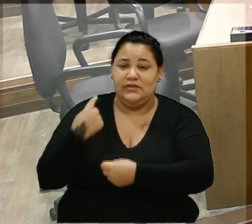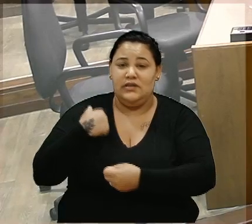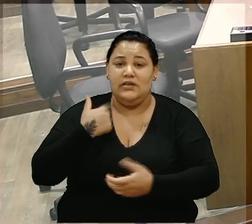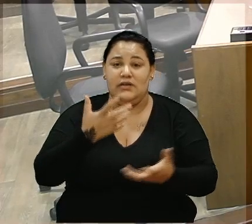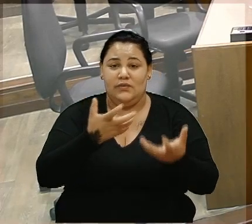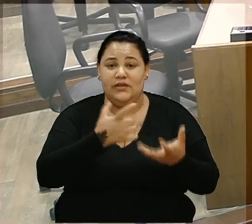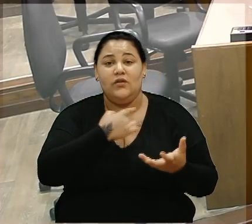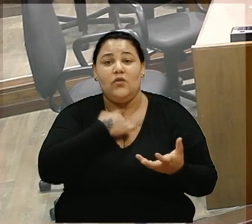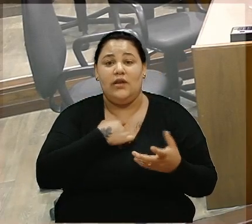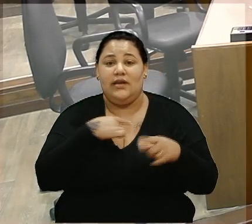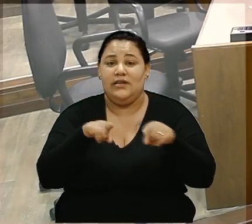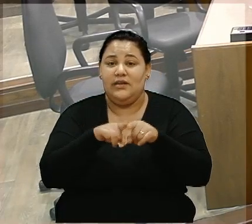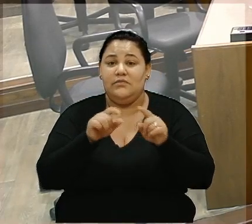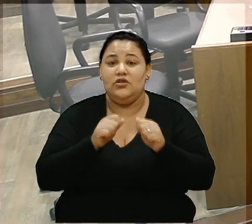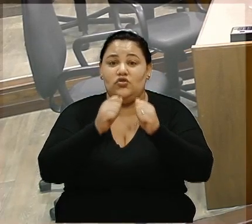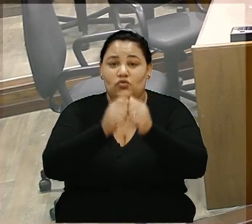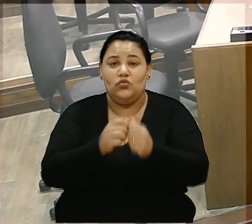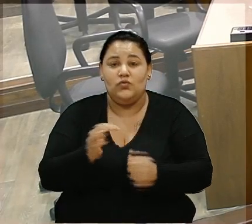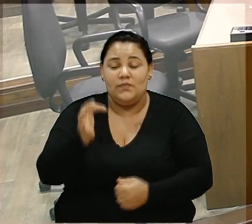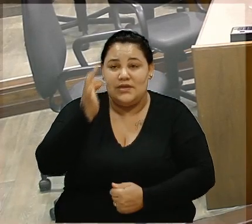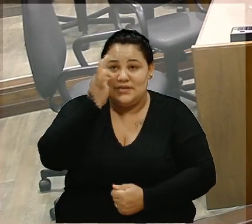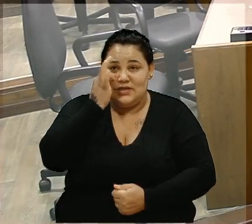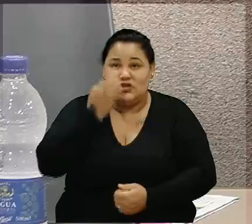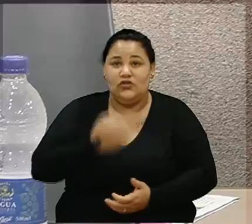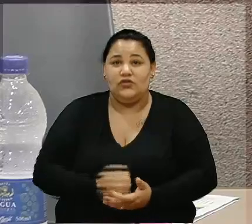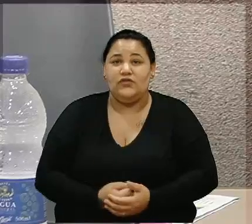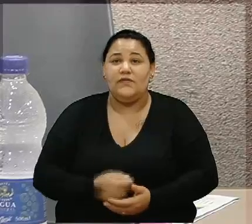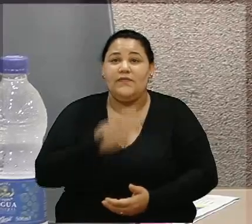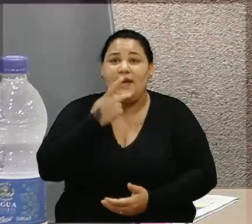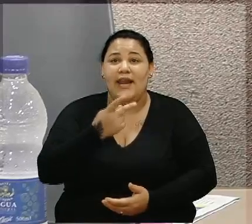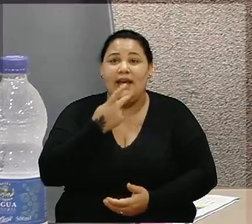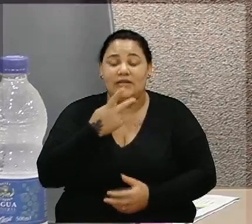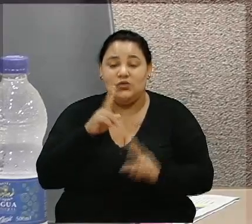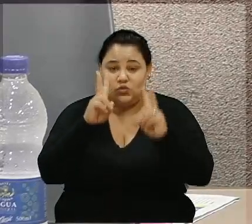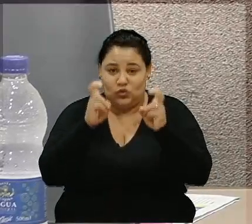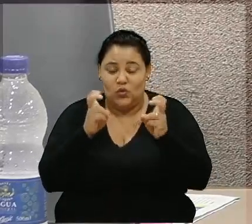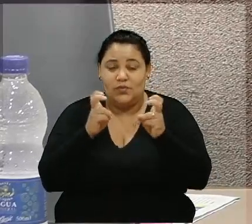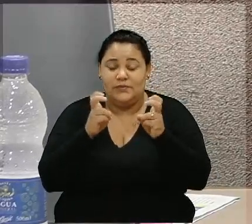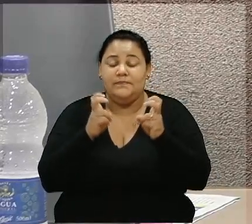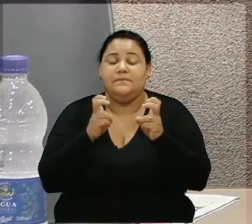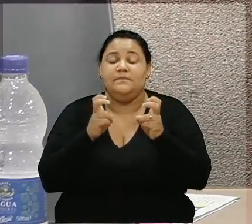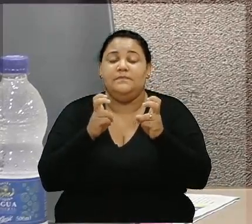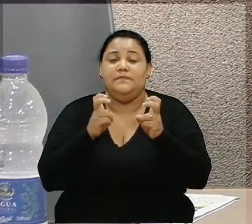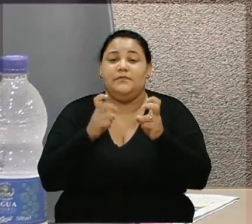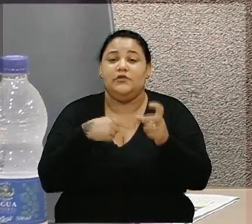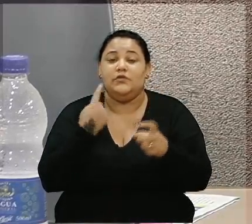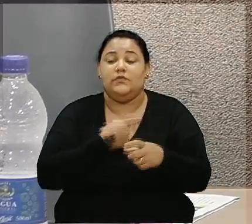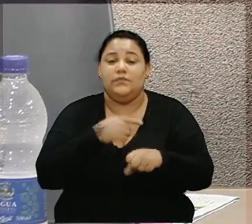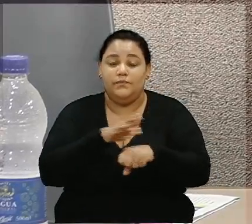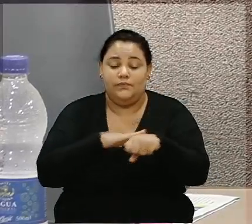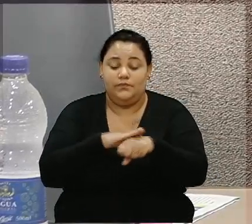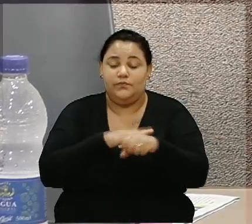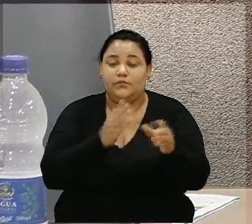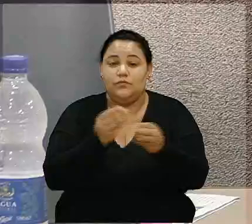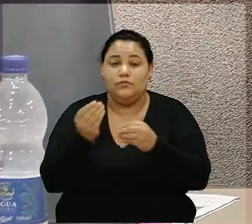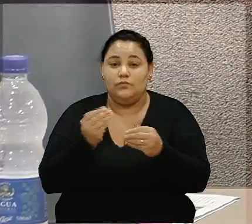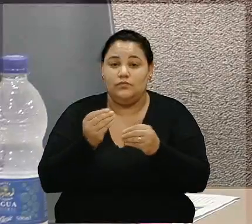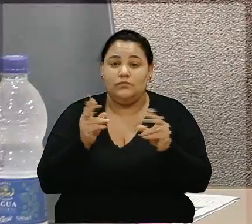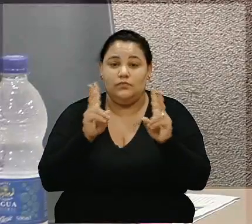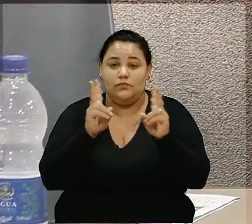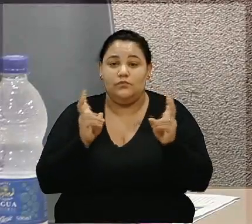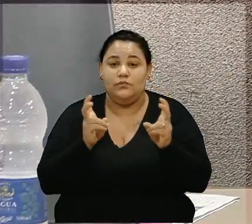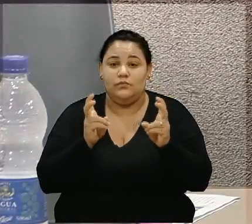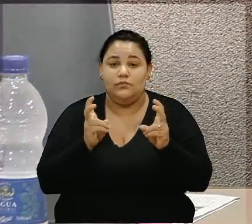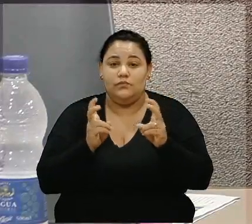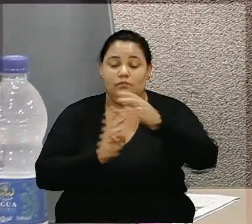aqui estavam na época também comentassem sobre o assunto, nós comentamos muito da questão do valor do pedágio